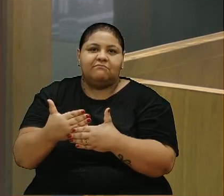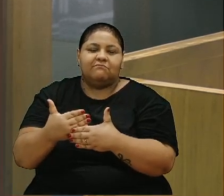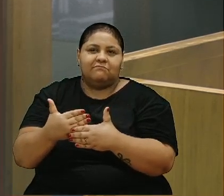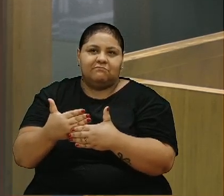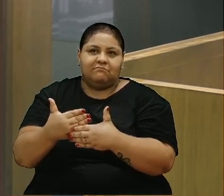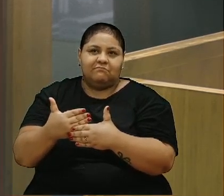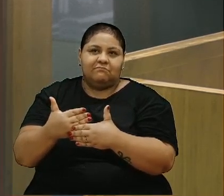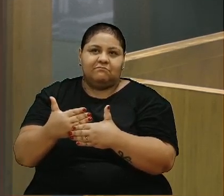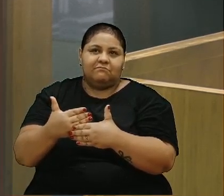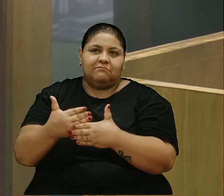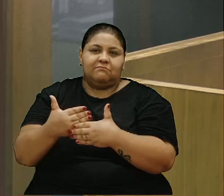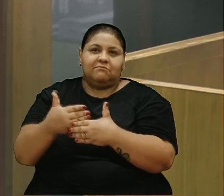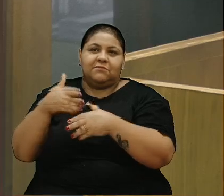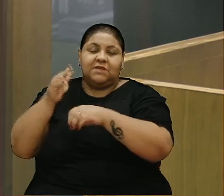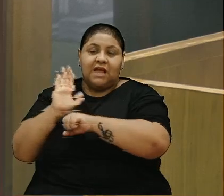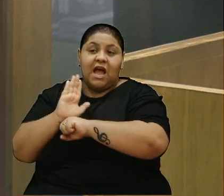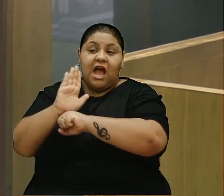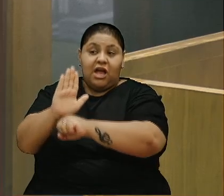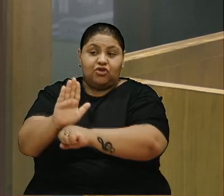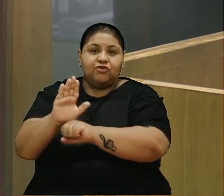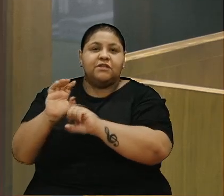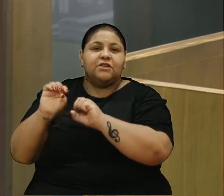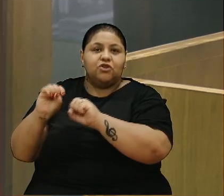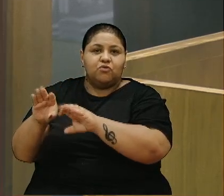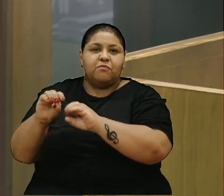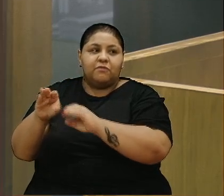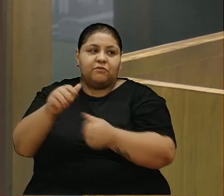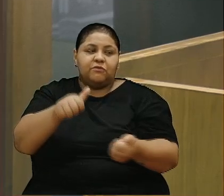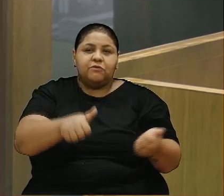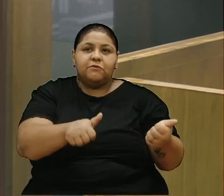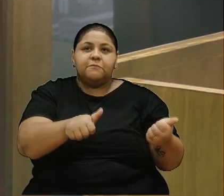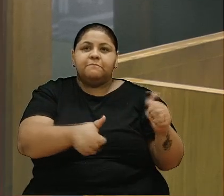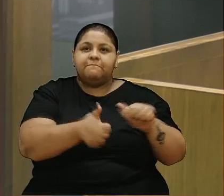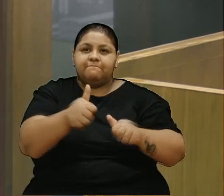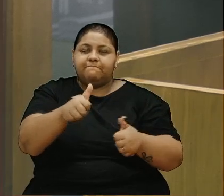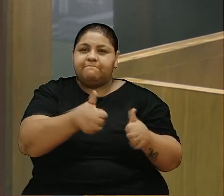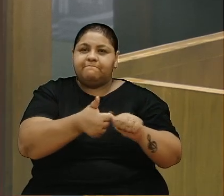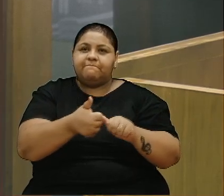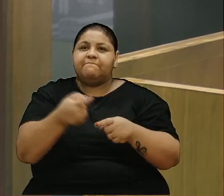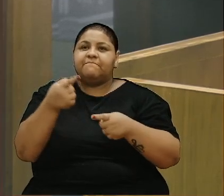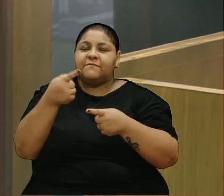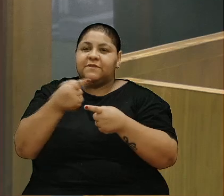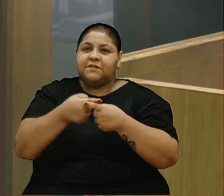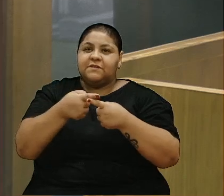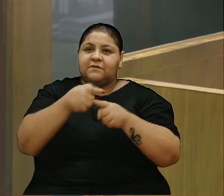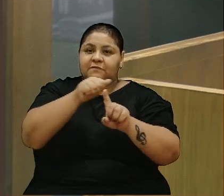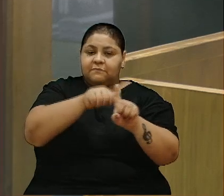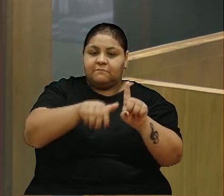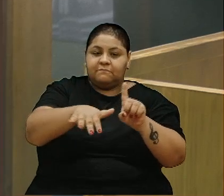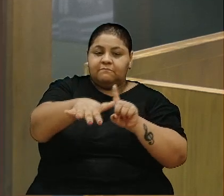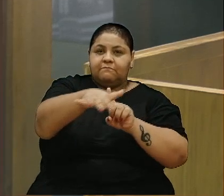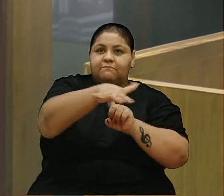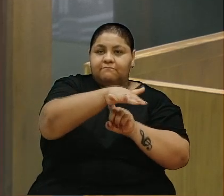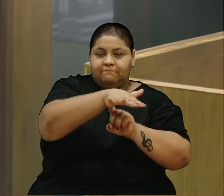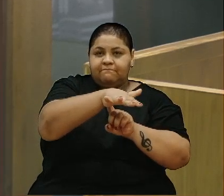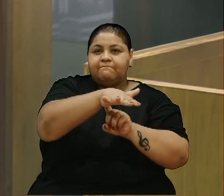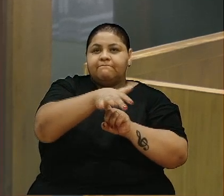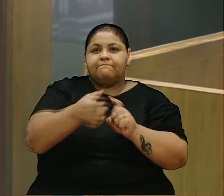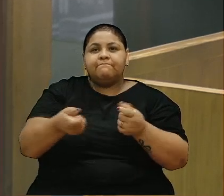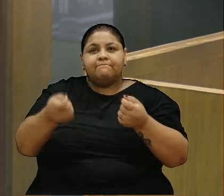educação de qualidade e, para isso, a sociedade inteira